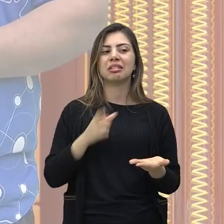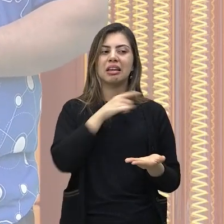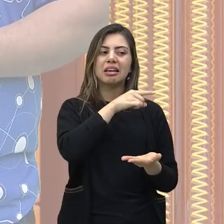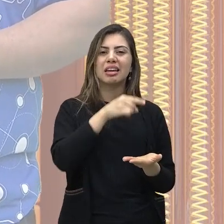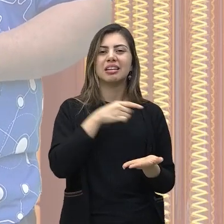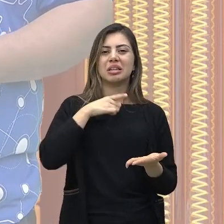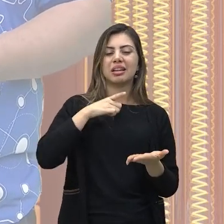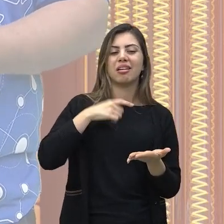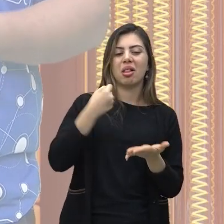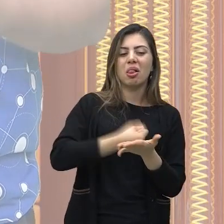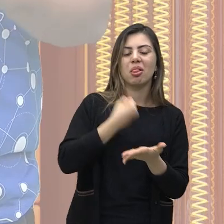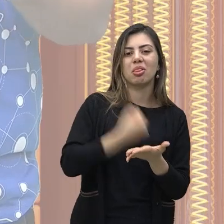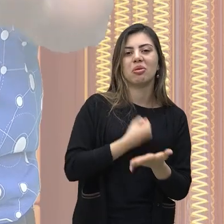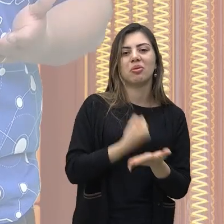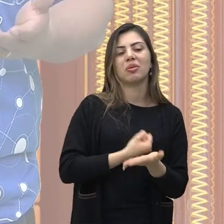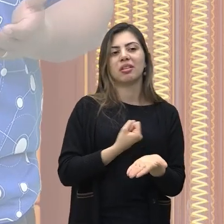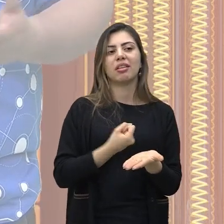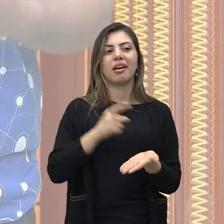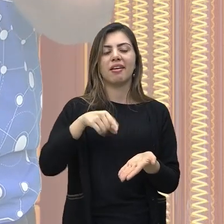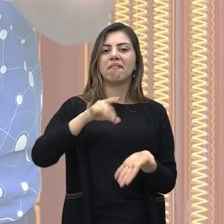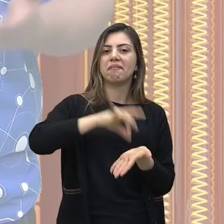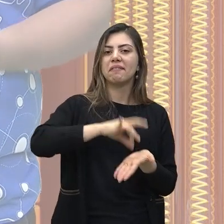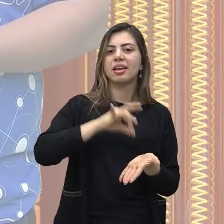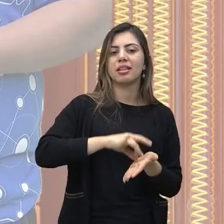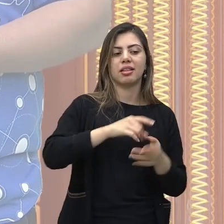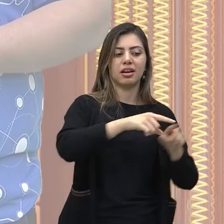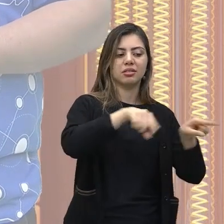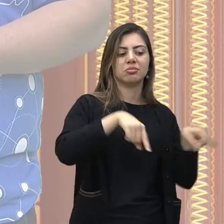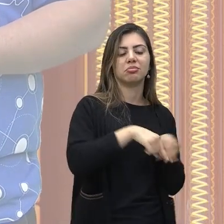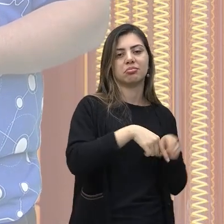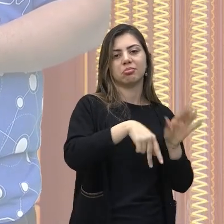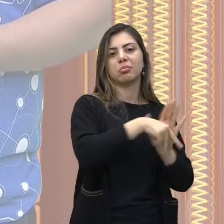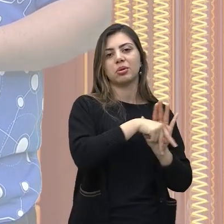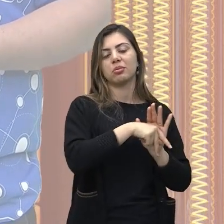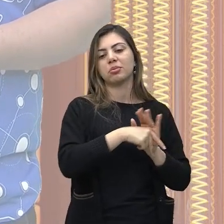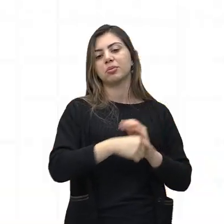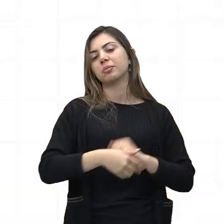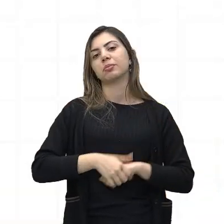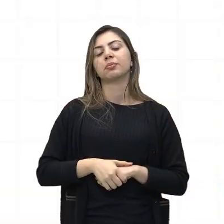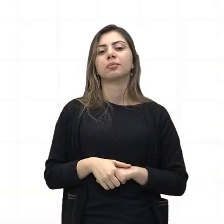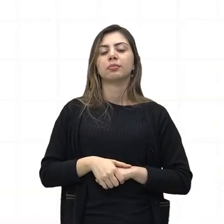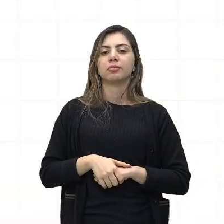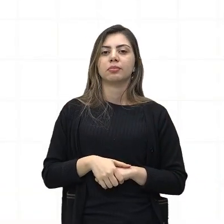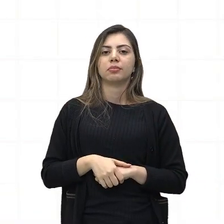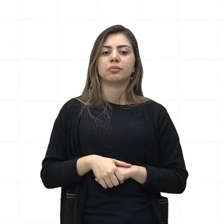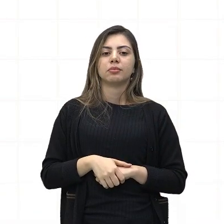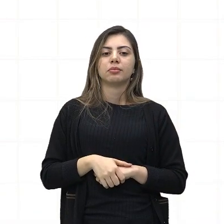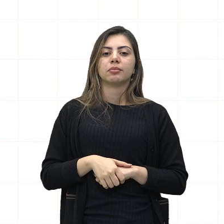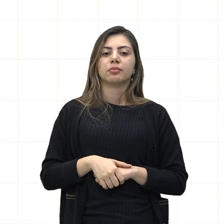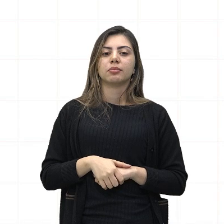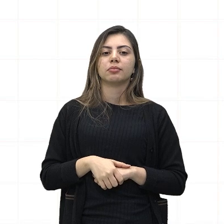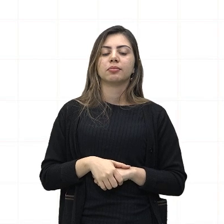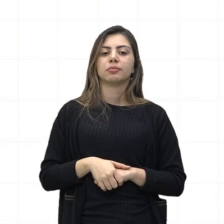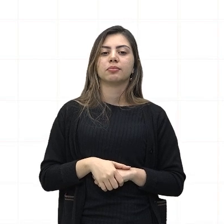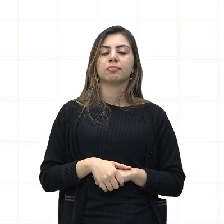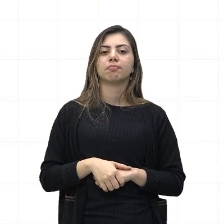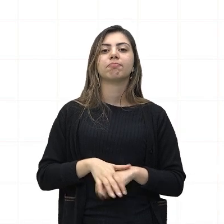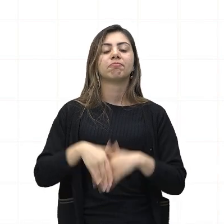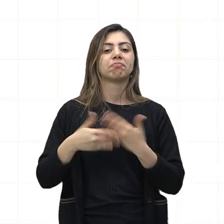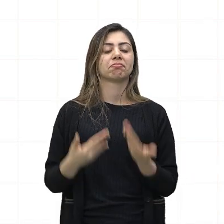brigar pela posse, né, reconhecimento das posses de suas terras tradicionais. Continuando,